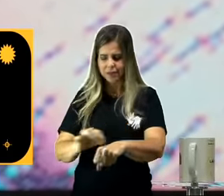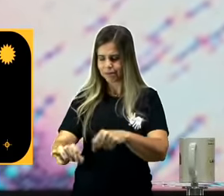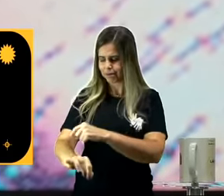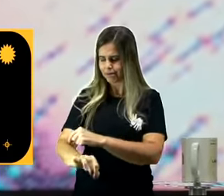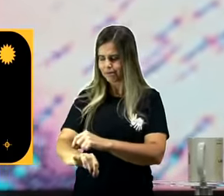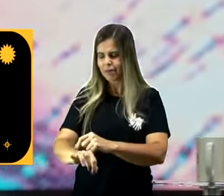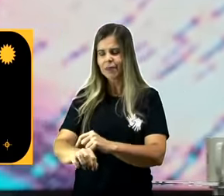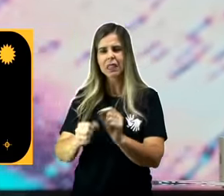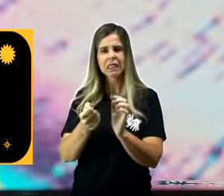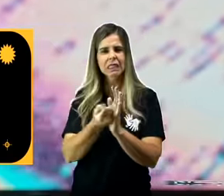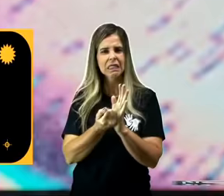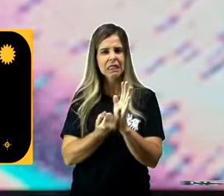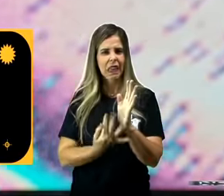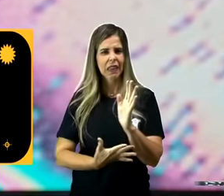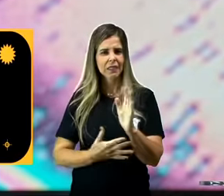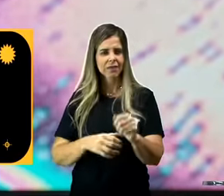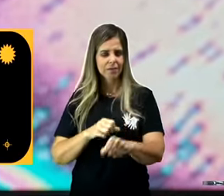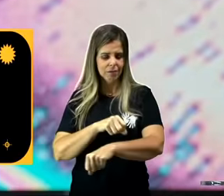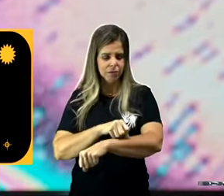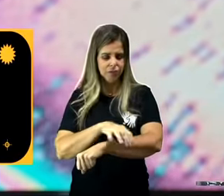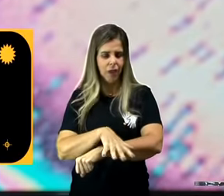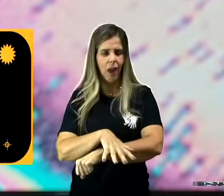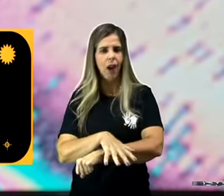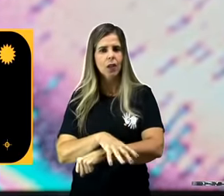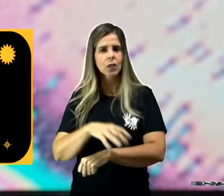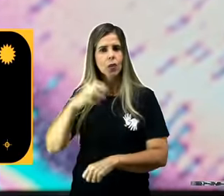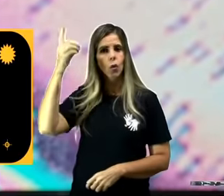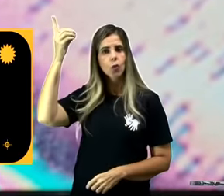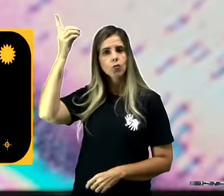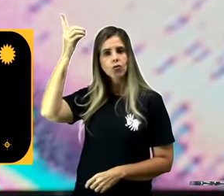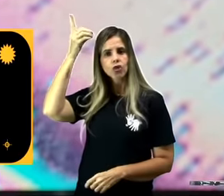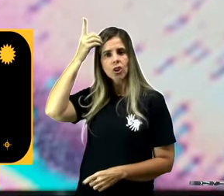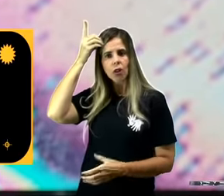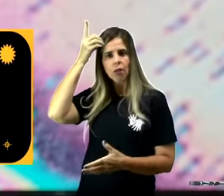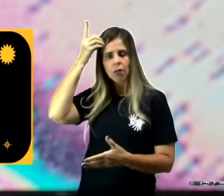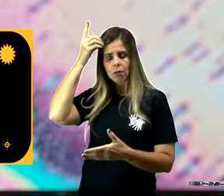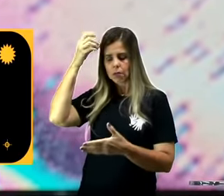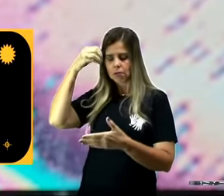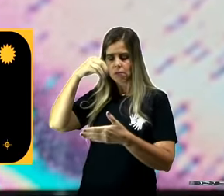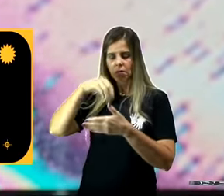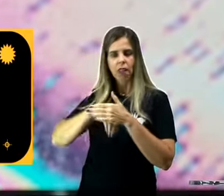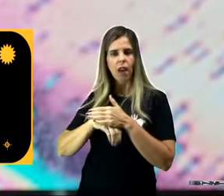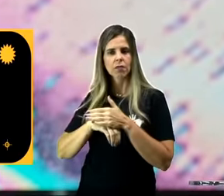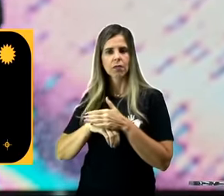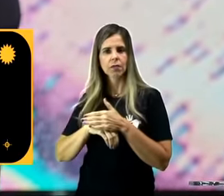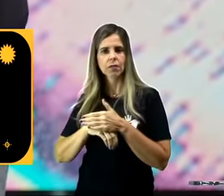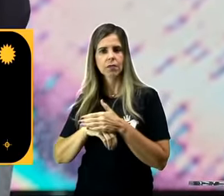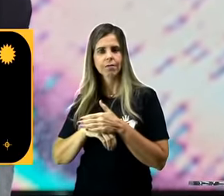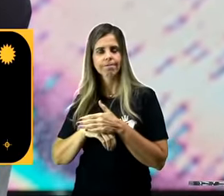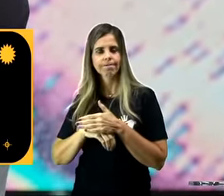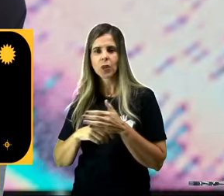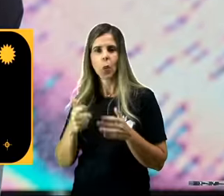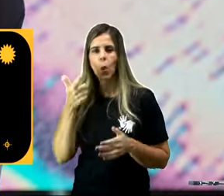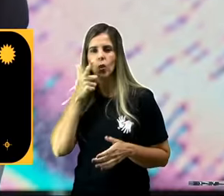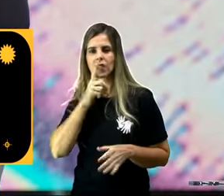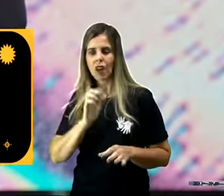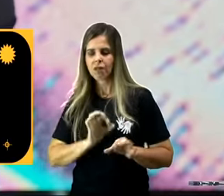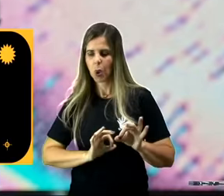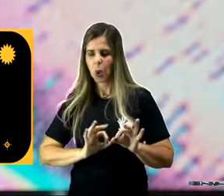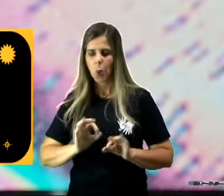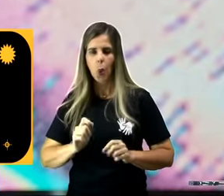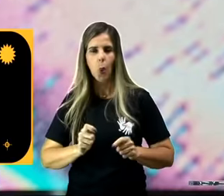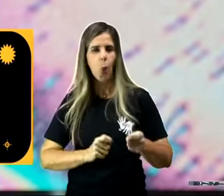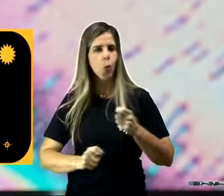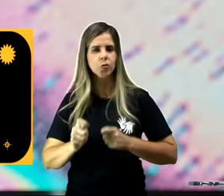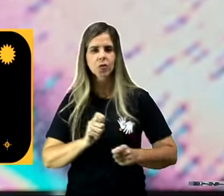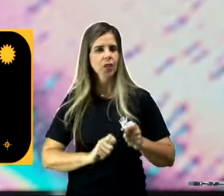Um espírito que dominava um homem que ninguém conseguia controlar, nem correntes nem cordas. Diz a Bíblia, de noite